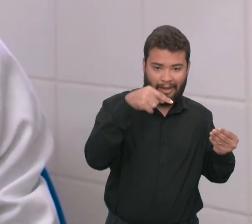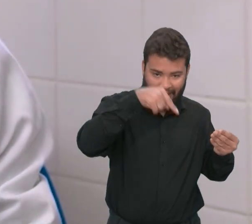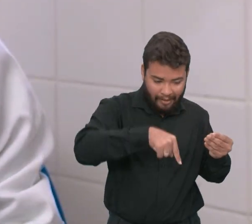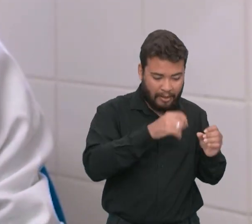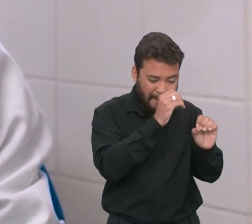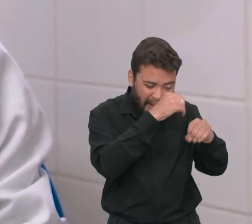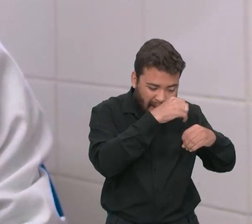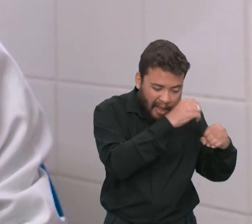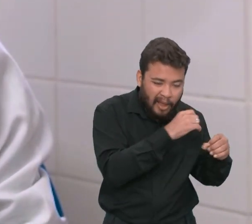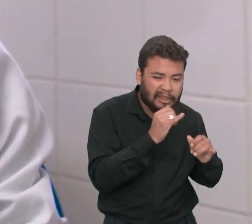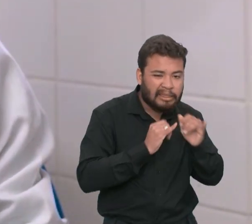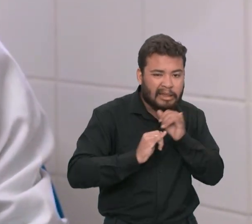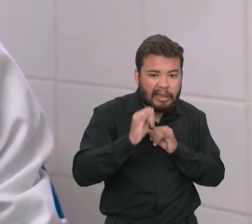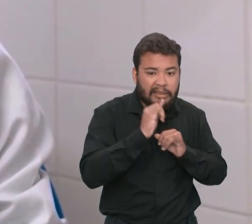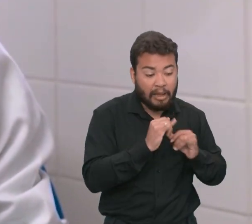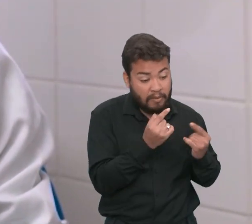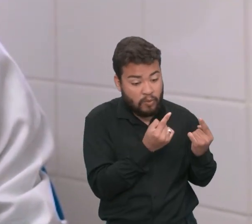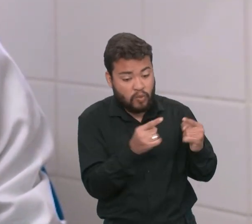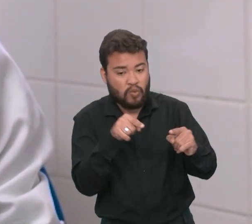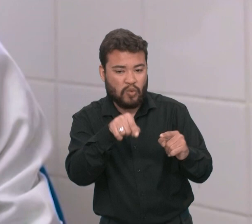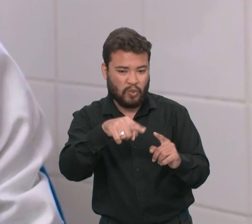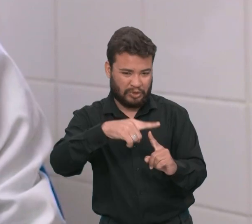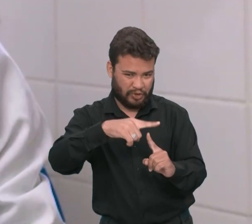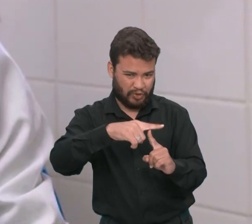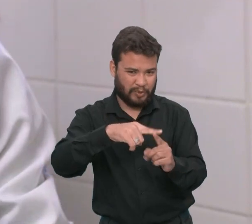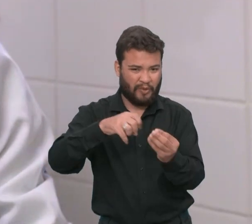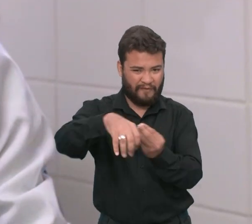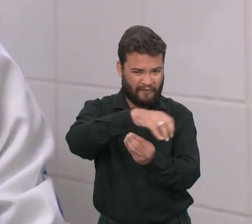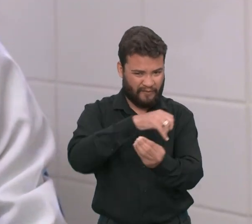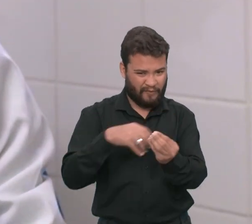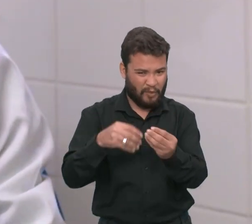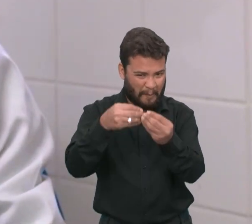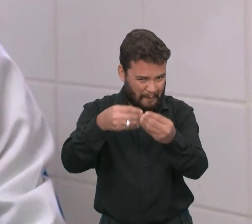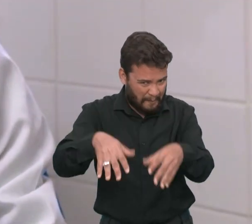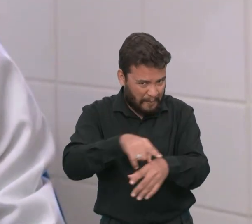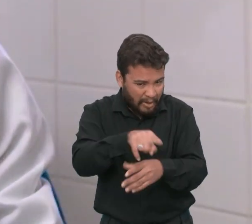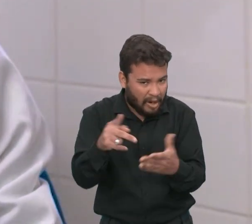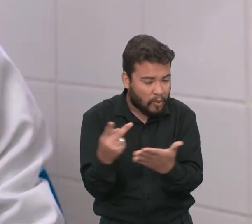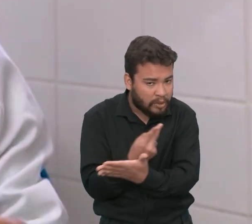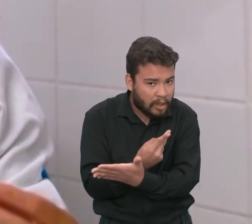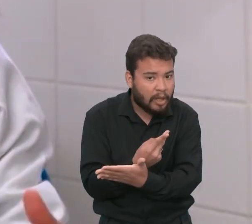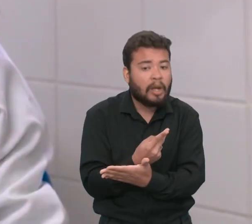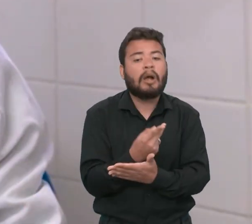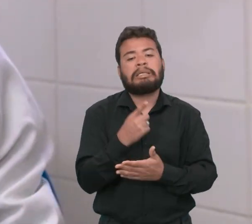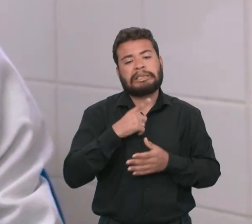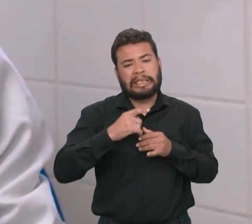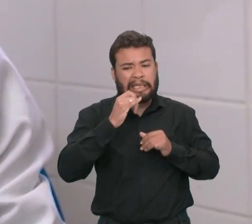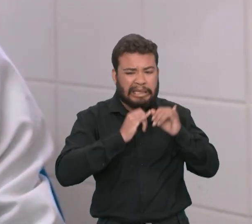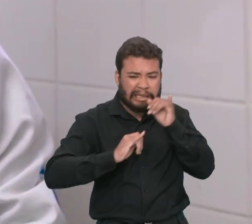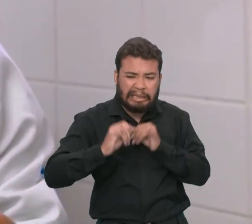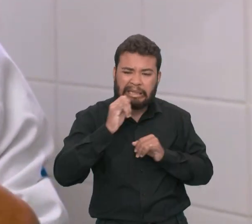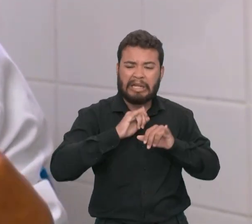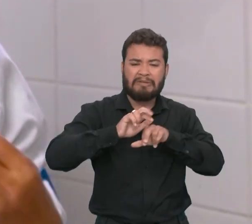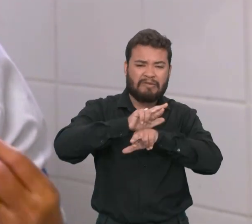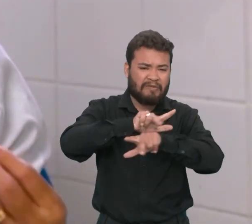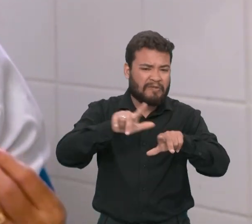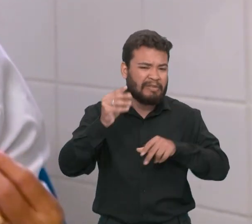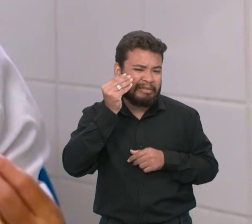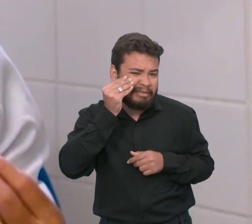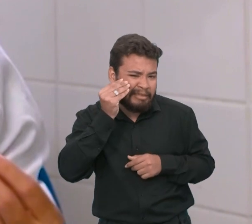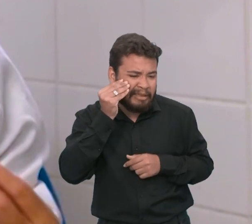tricodermas contra o fungo Lasiodiploide. E a partir de muitos experimentos, como confronto direto,